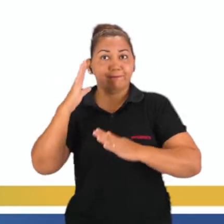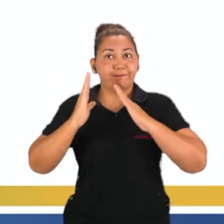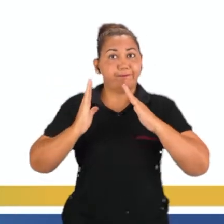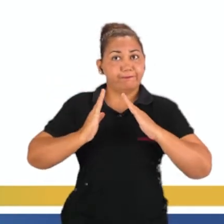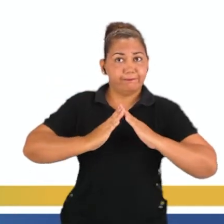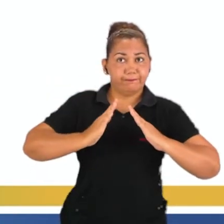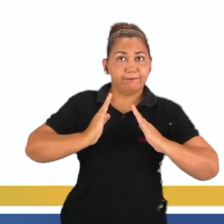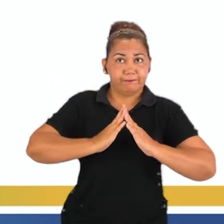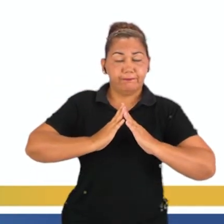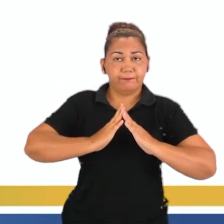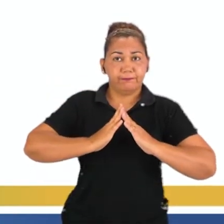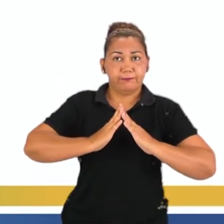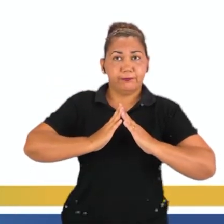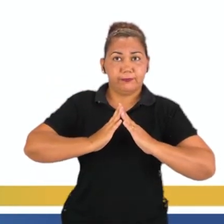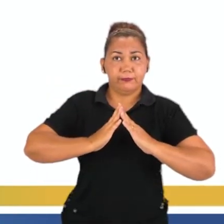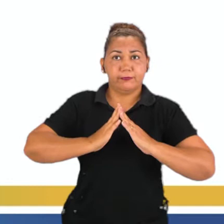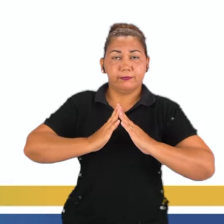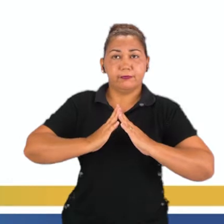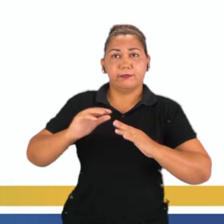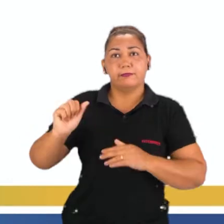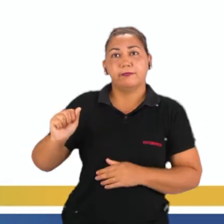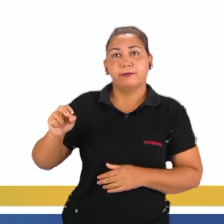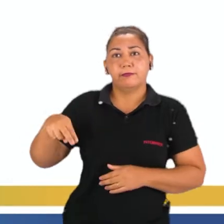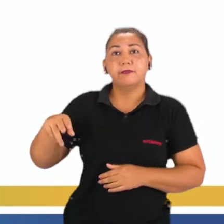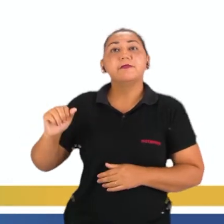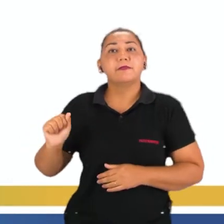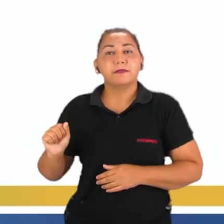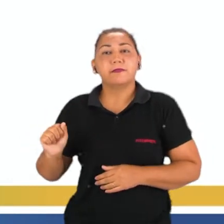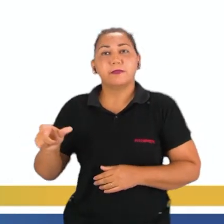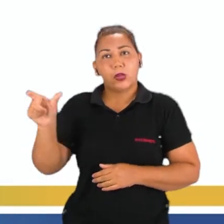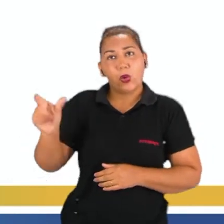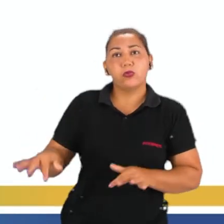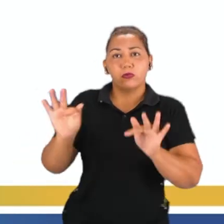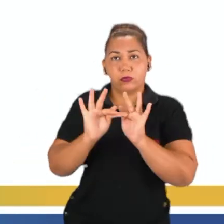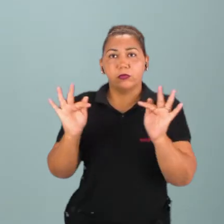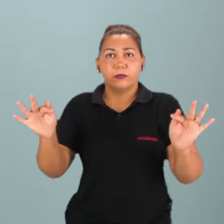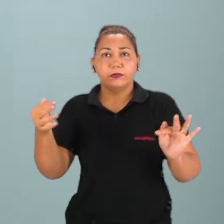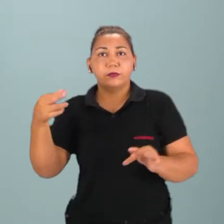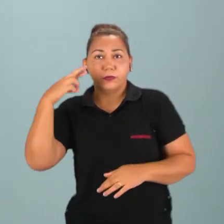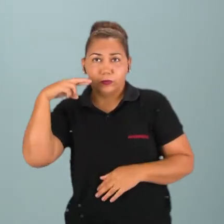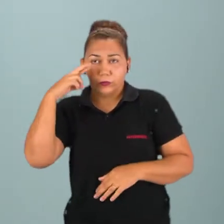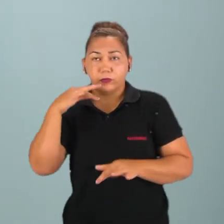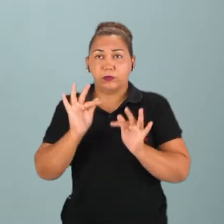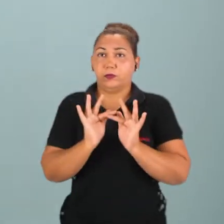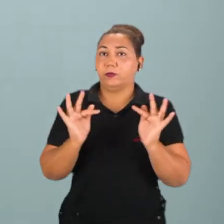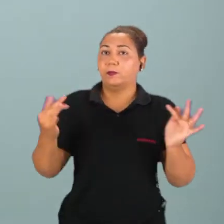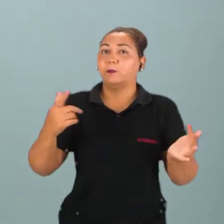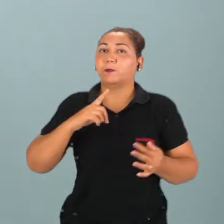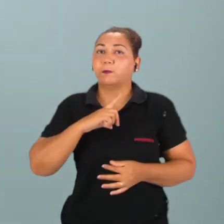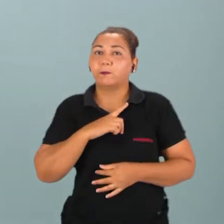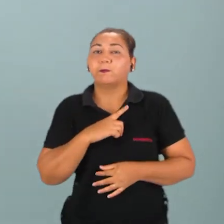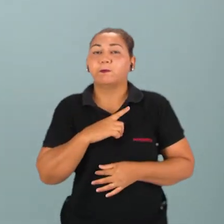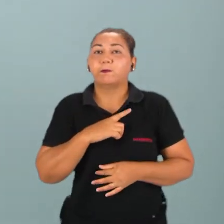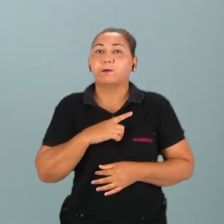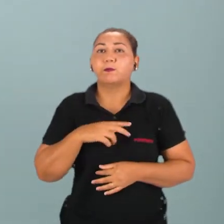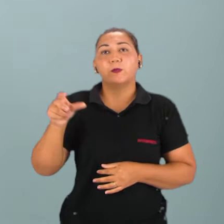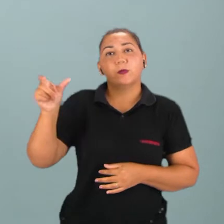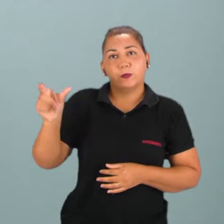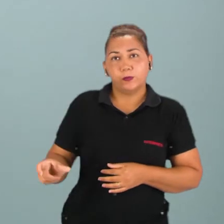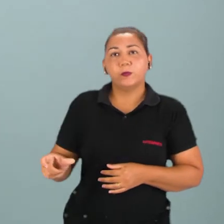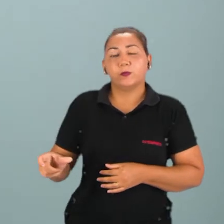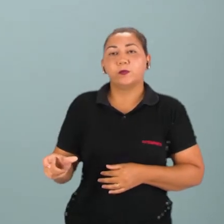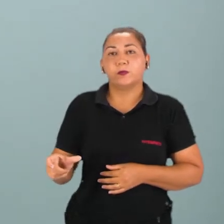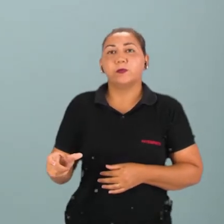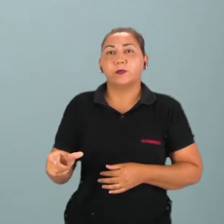Ana é o sujeito desta frase. Observem que nesta frase nós temos aqui um sujeito que